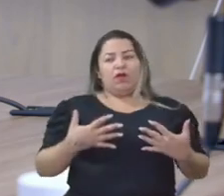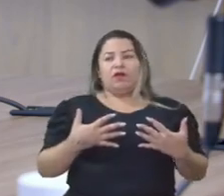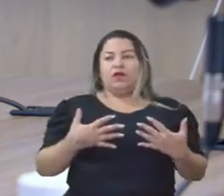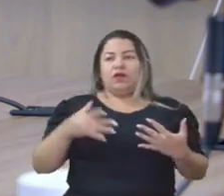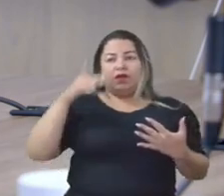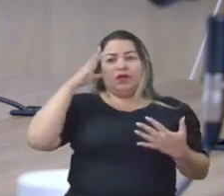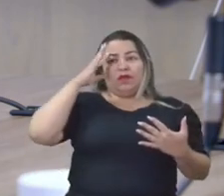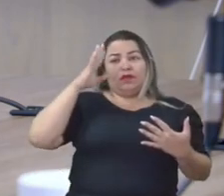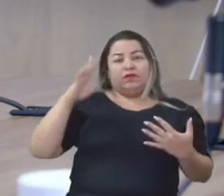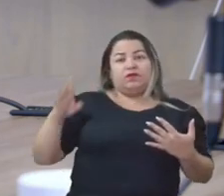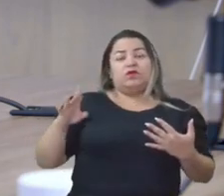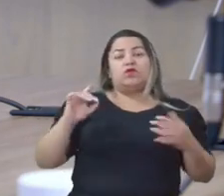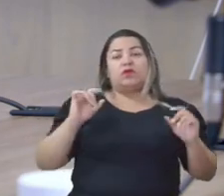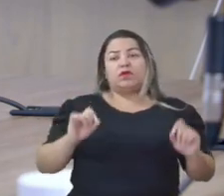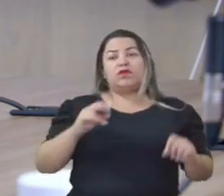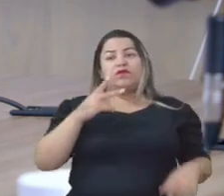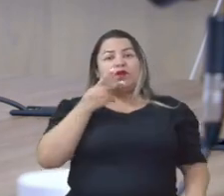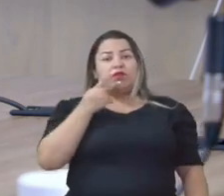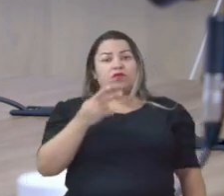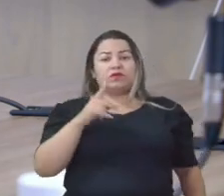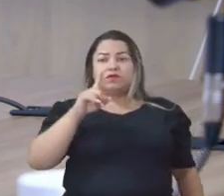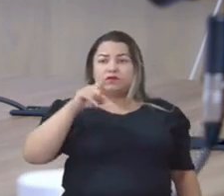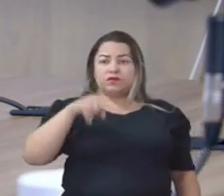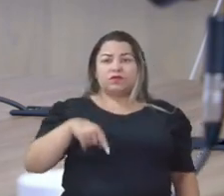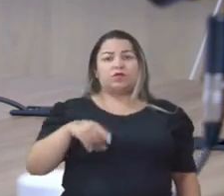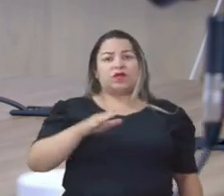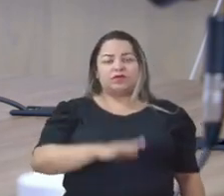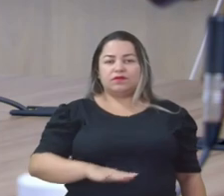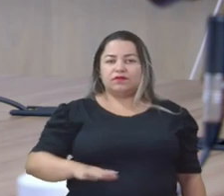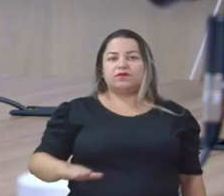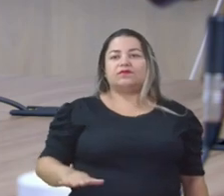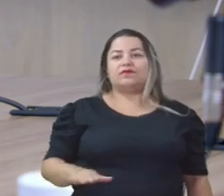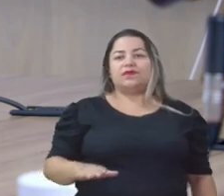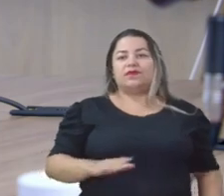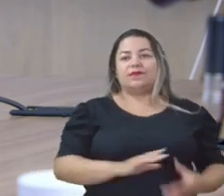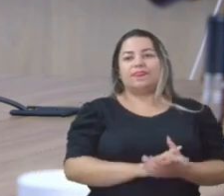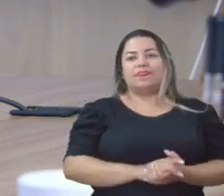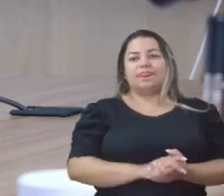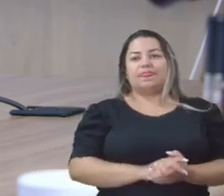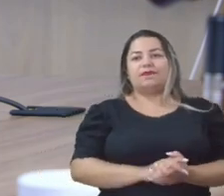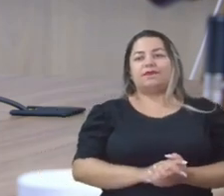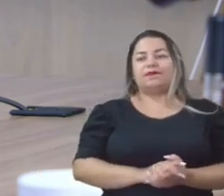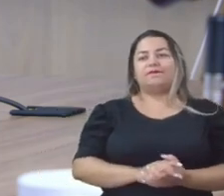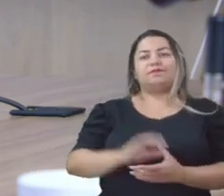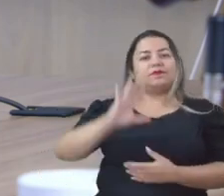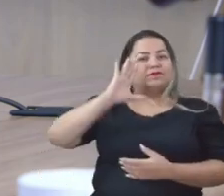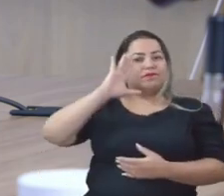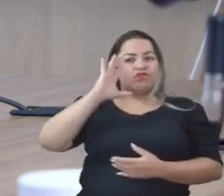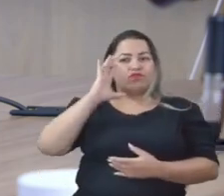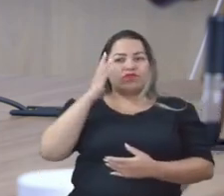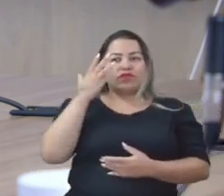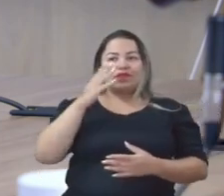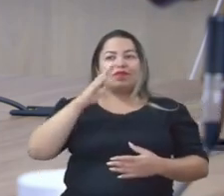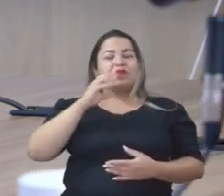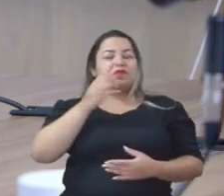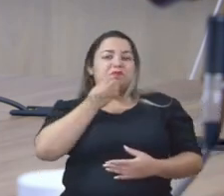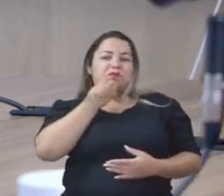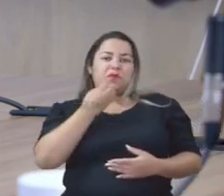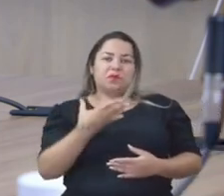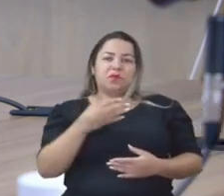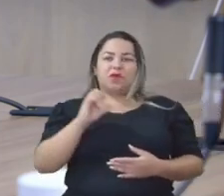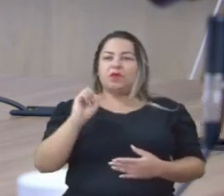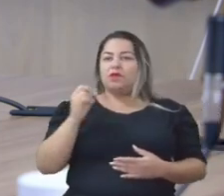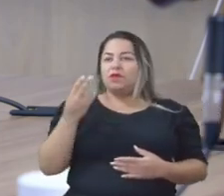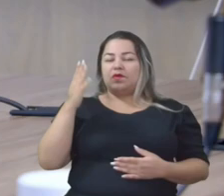ele sonhou isso e que contou que ele seria uma criança muito decidida mesmo, seja para o bem ou seja para o